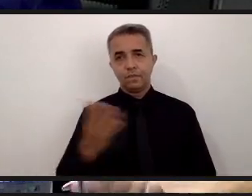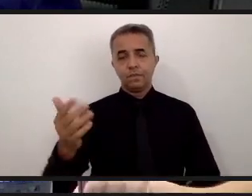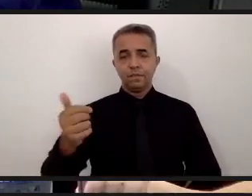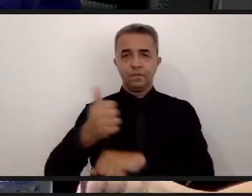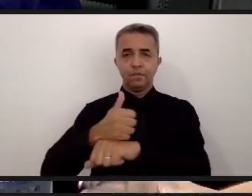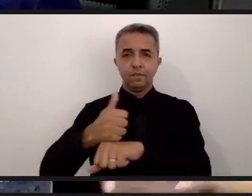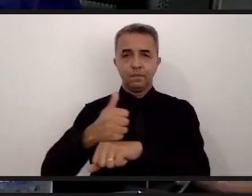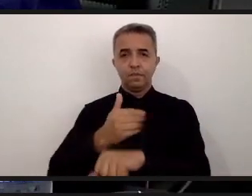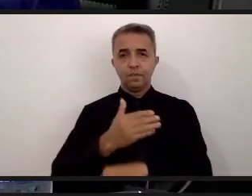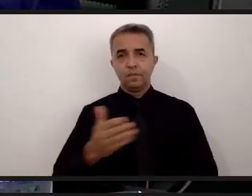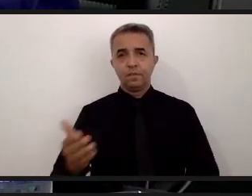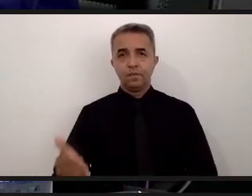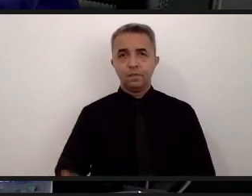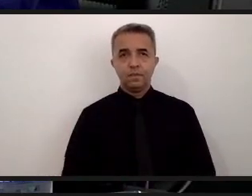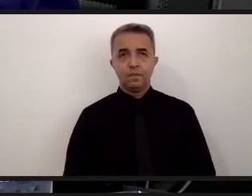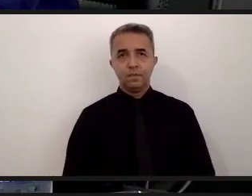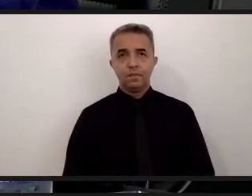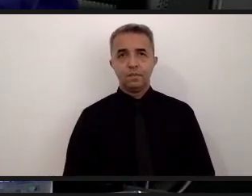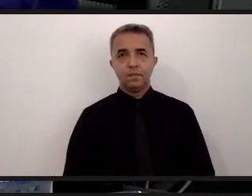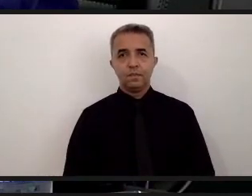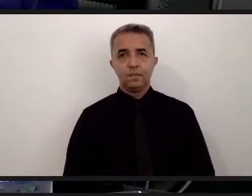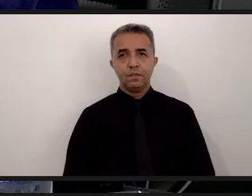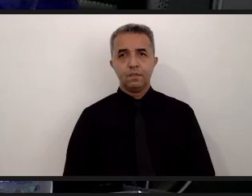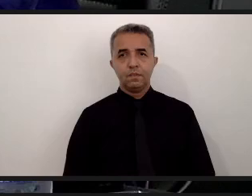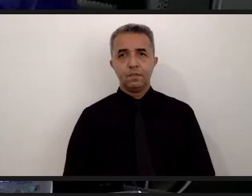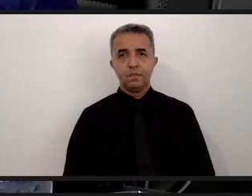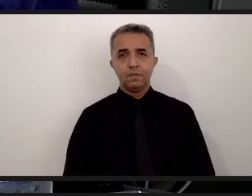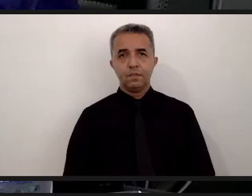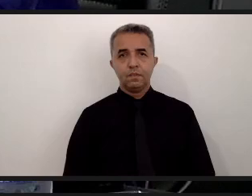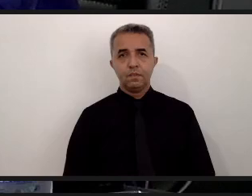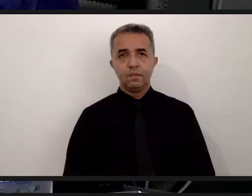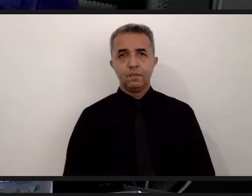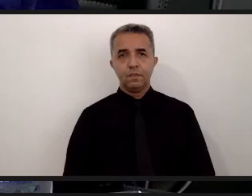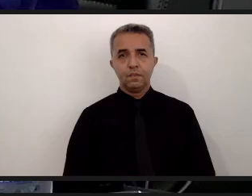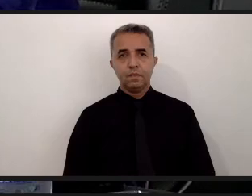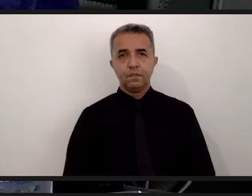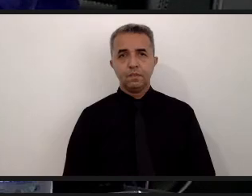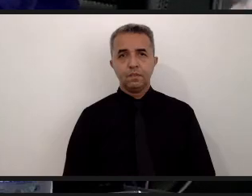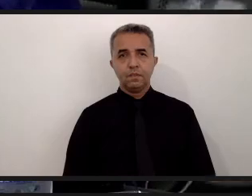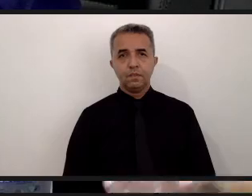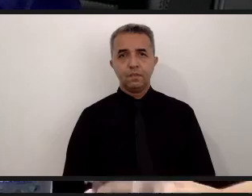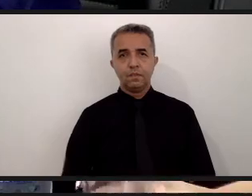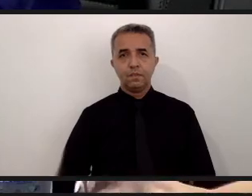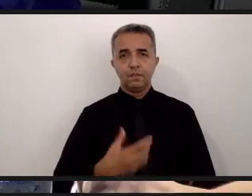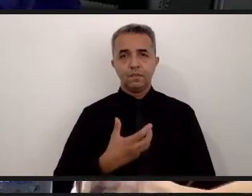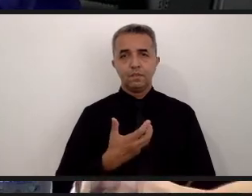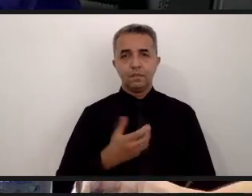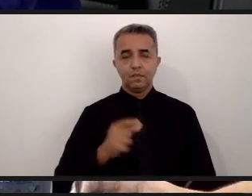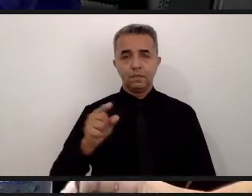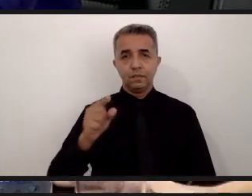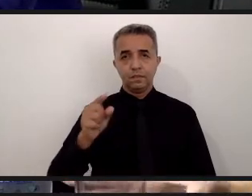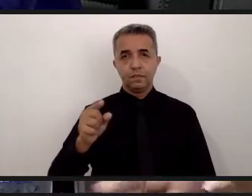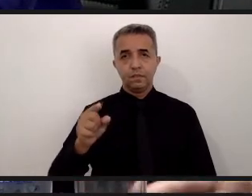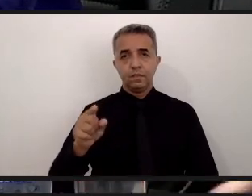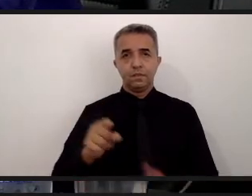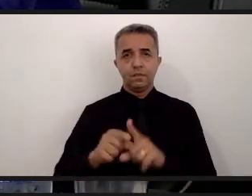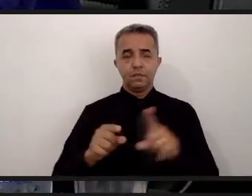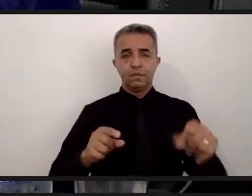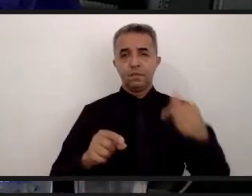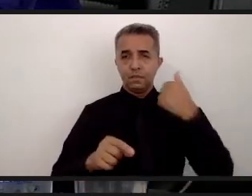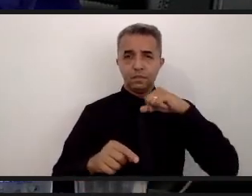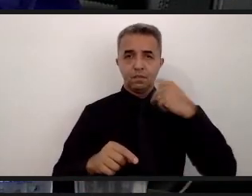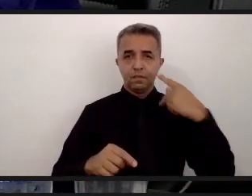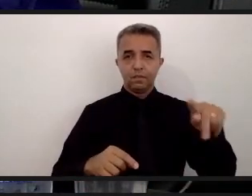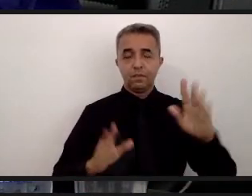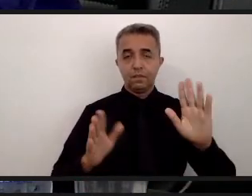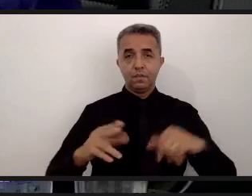gostaria, viu, doutora Simone, que você falasse um pouquinho, inspirasse um pouco aqui a sua mãe também, que já até foi minha paciente, está aqui